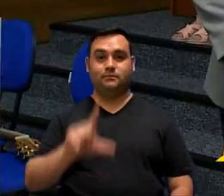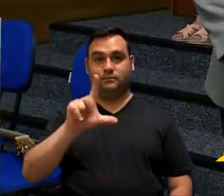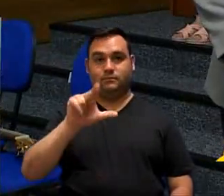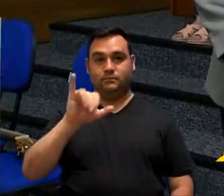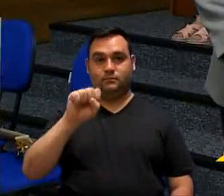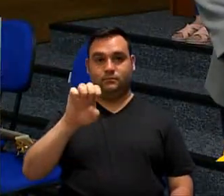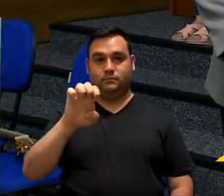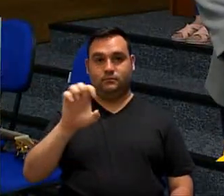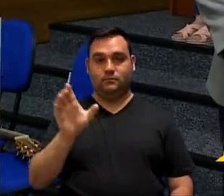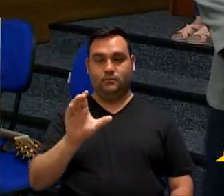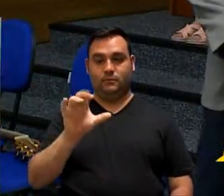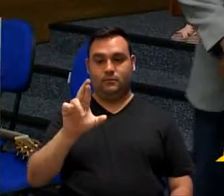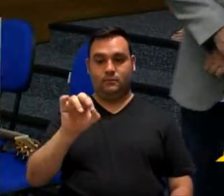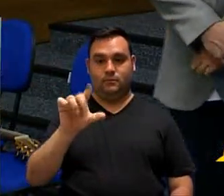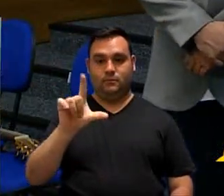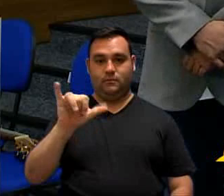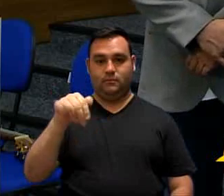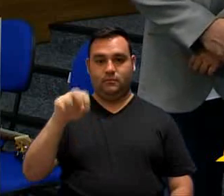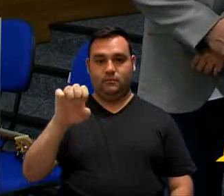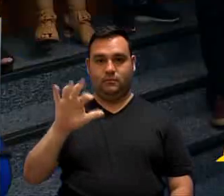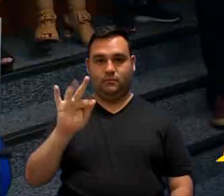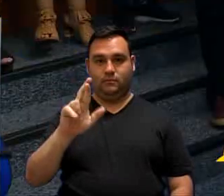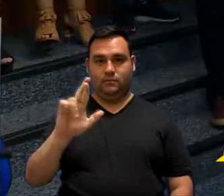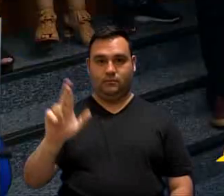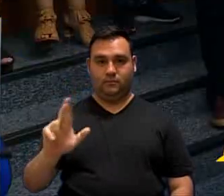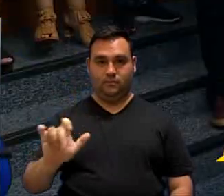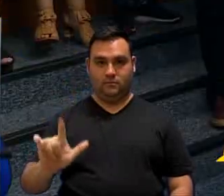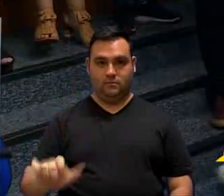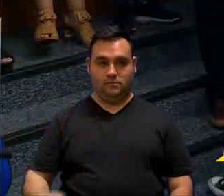Luiz e Caroline Ferraz.